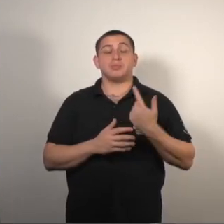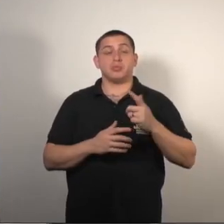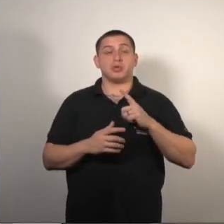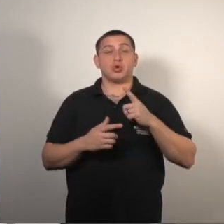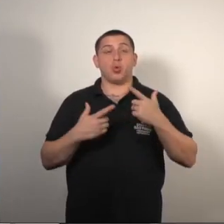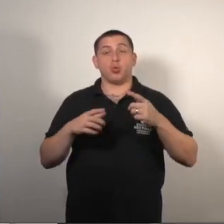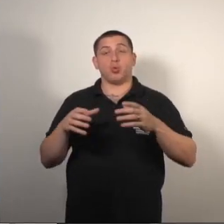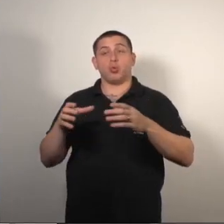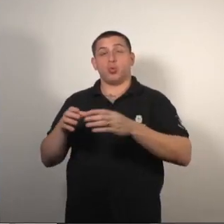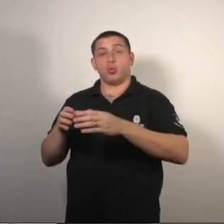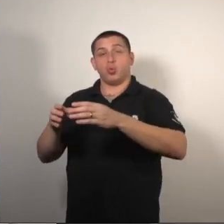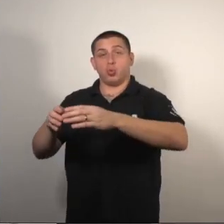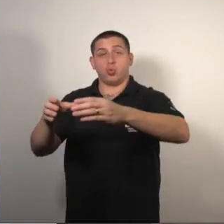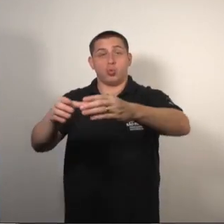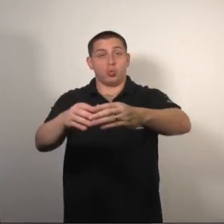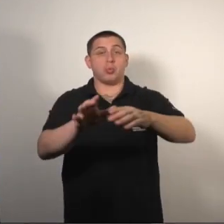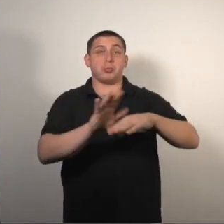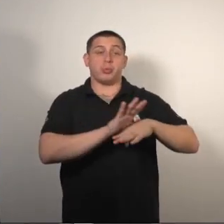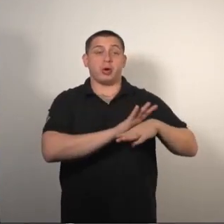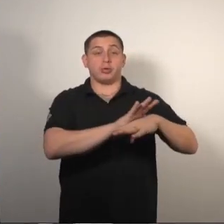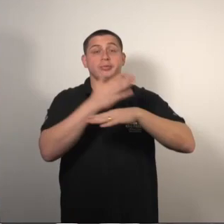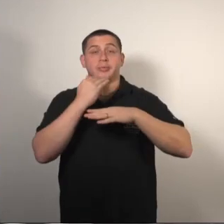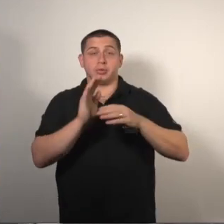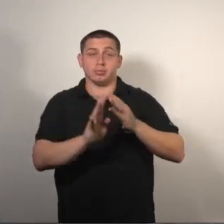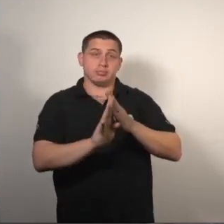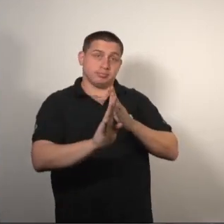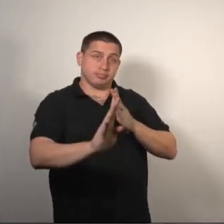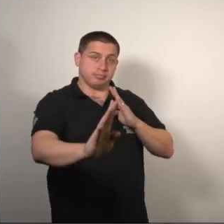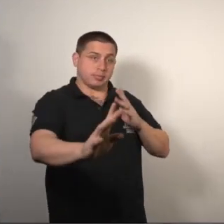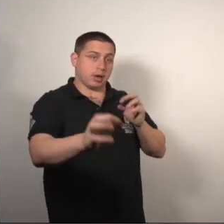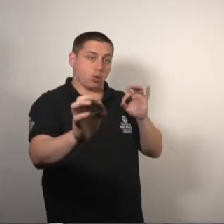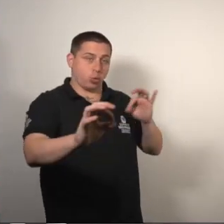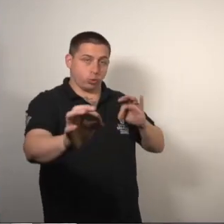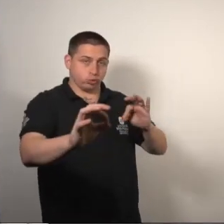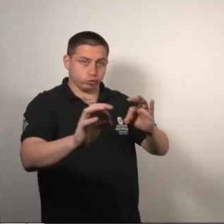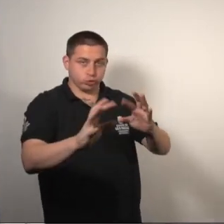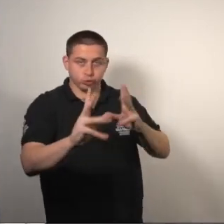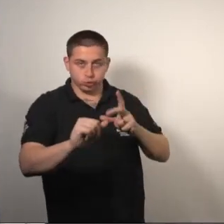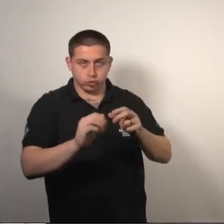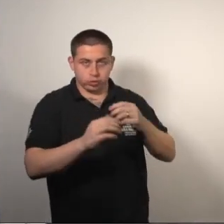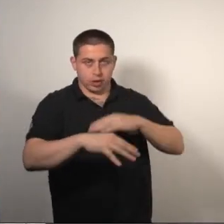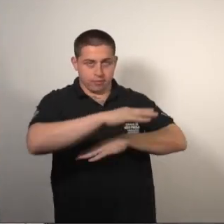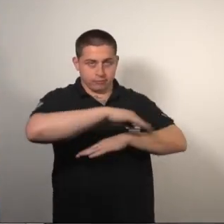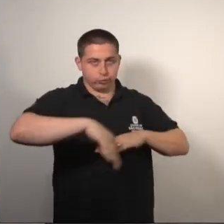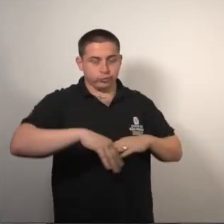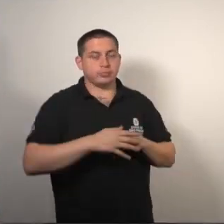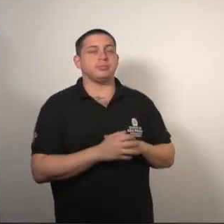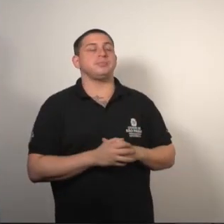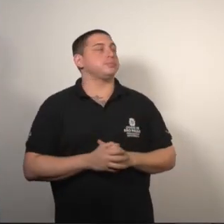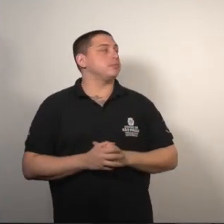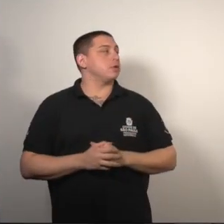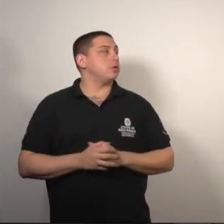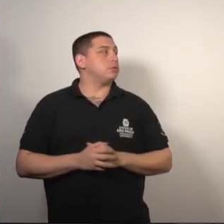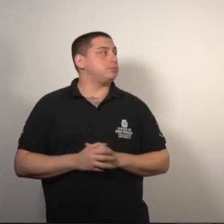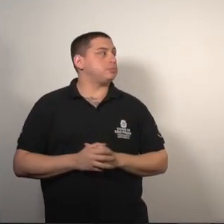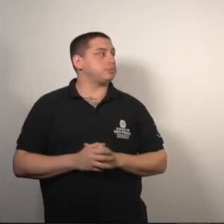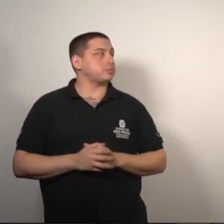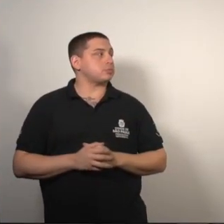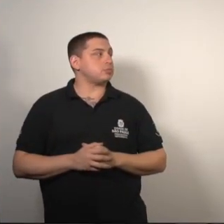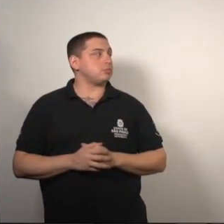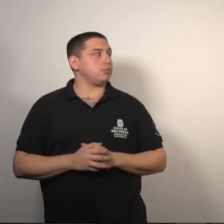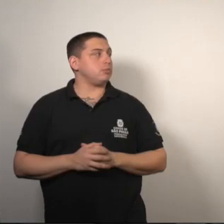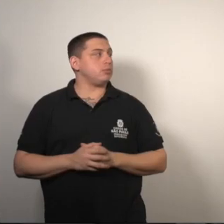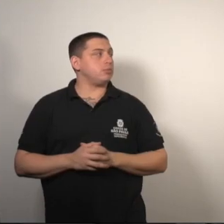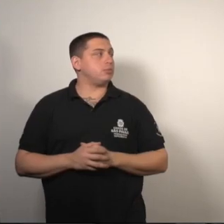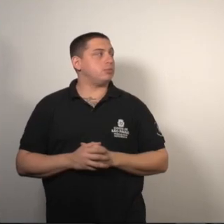frentes podendo trazer esse trabalho em outras pontas também. E tem uma coisa que eles perguntaram, que vocês não